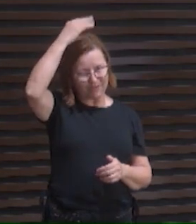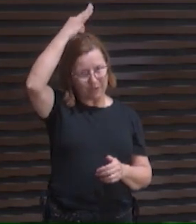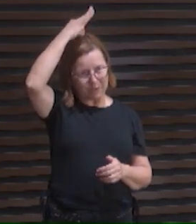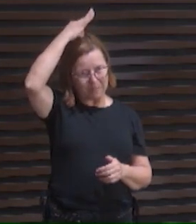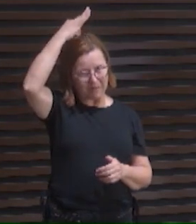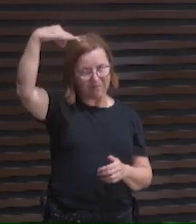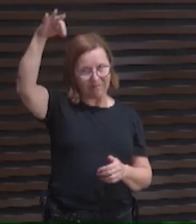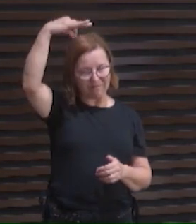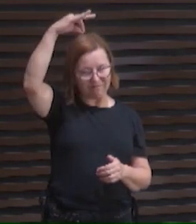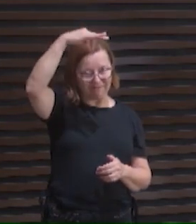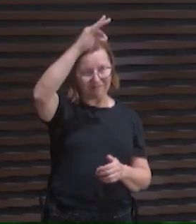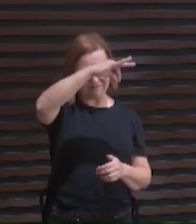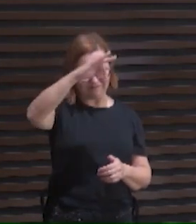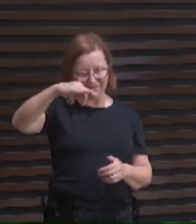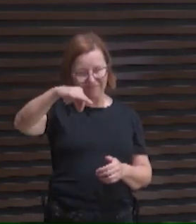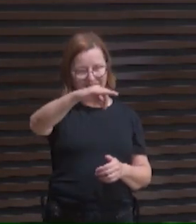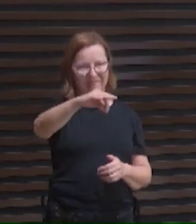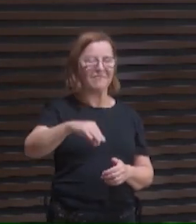Lembra-se que em Pentecostes,